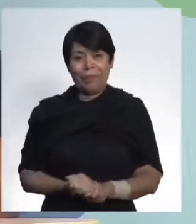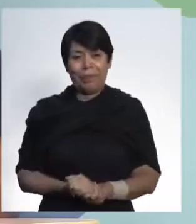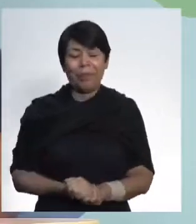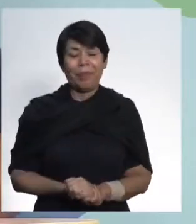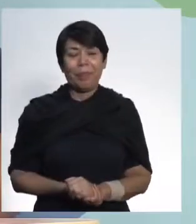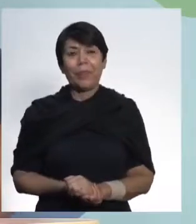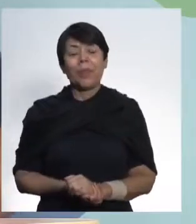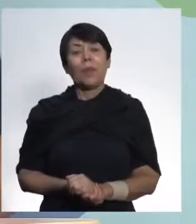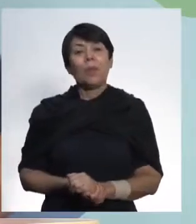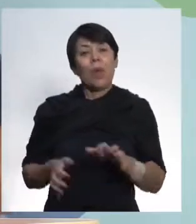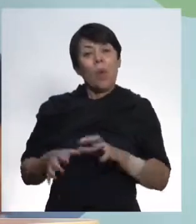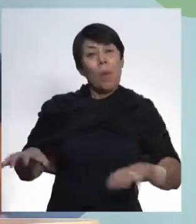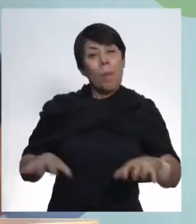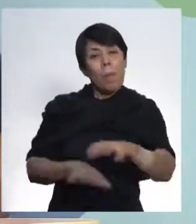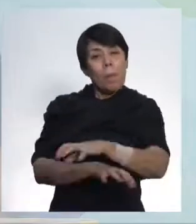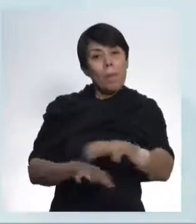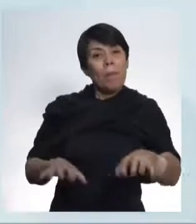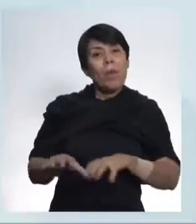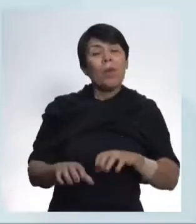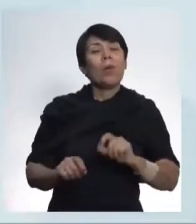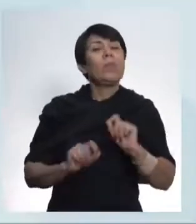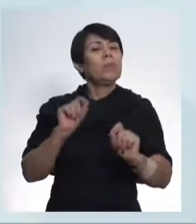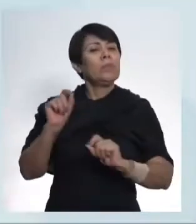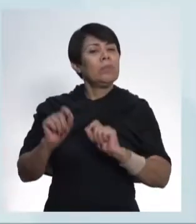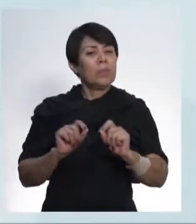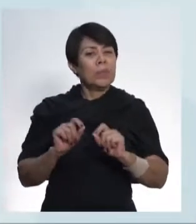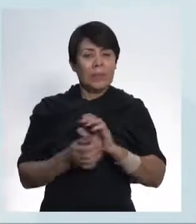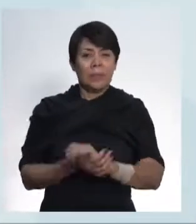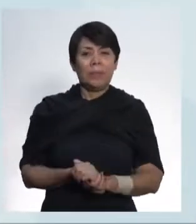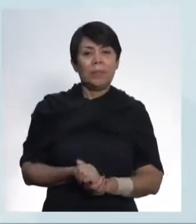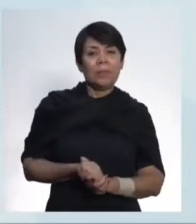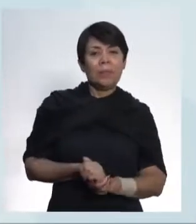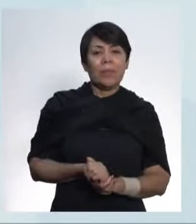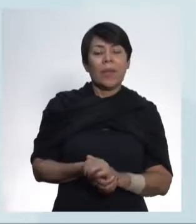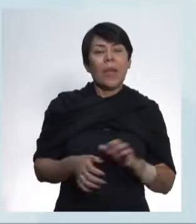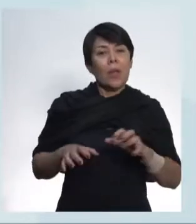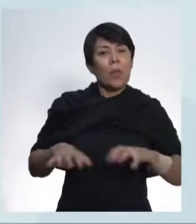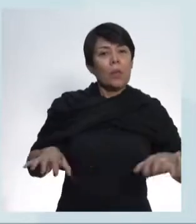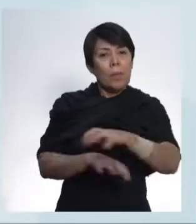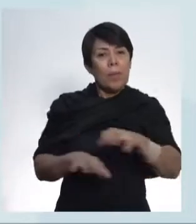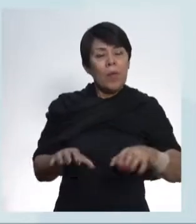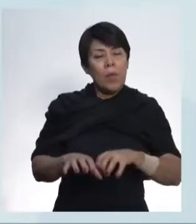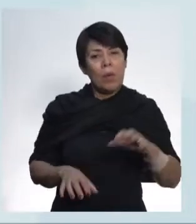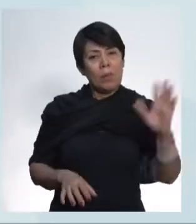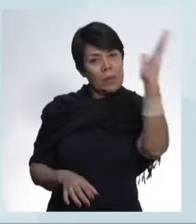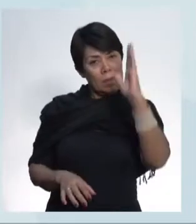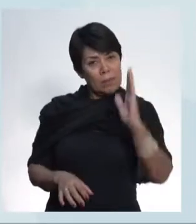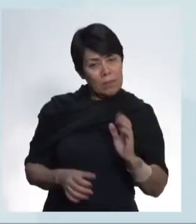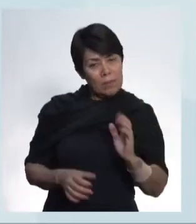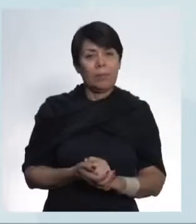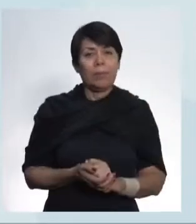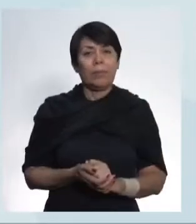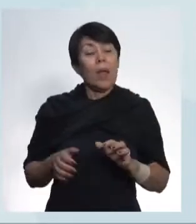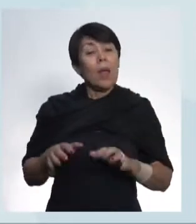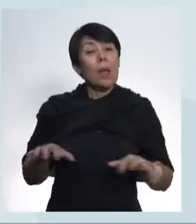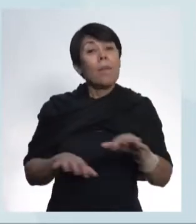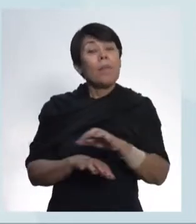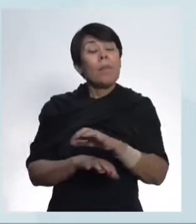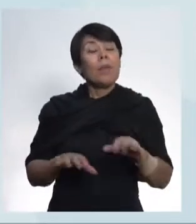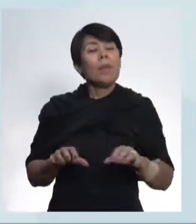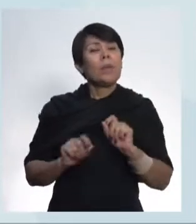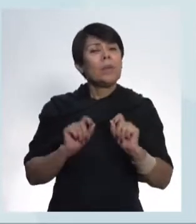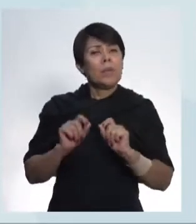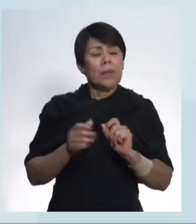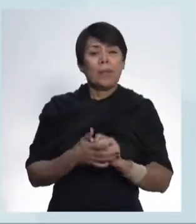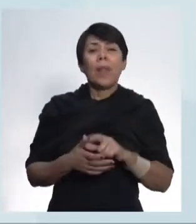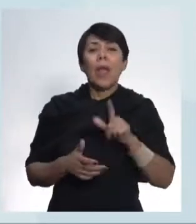são os biomas, né? Então, nós vamos ver os biomas, né, o que são os biomas e os biomas brasileiros. Então, o que são biomas? Na verdade, o